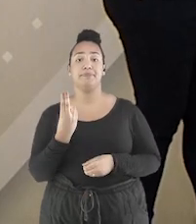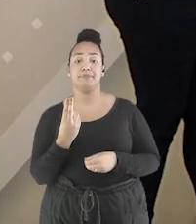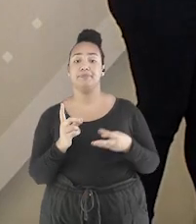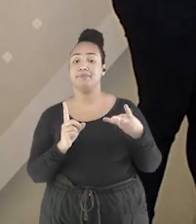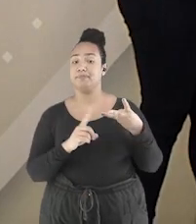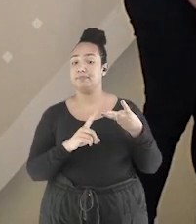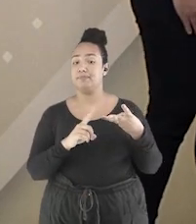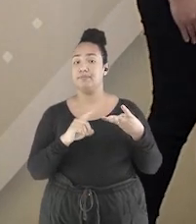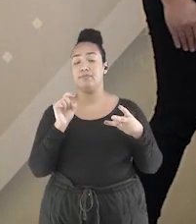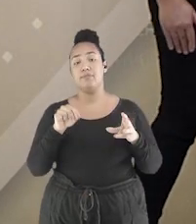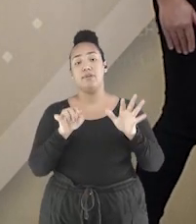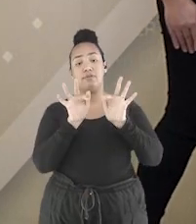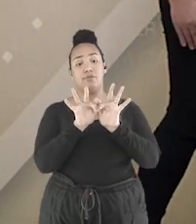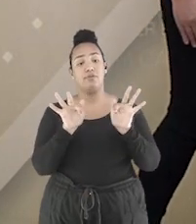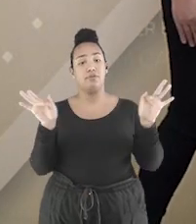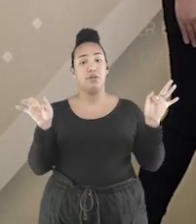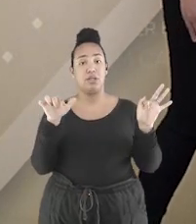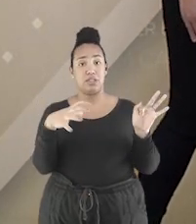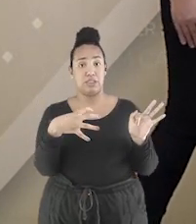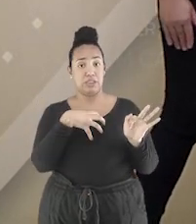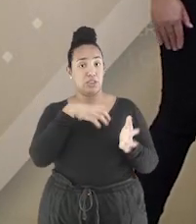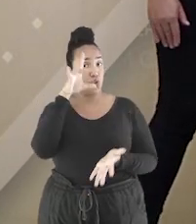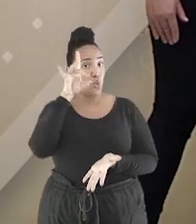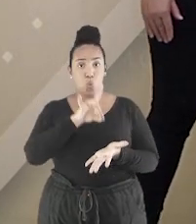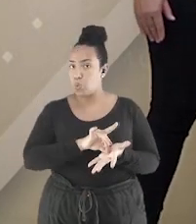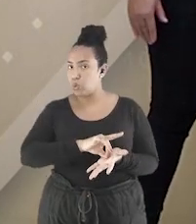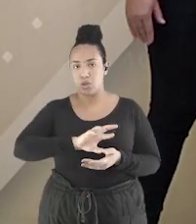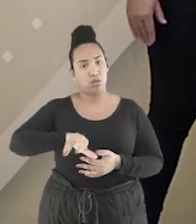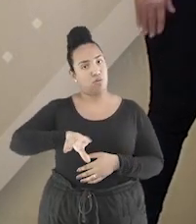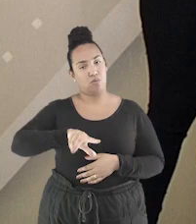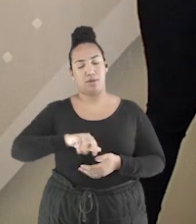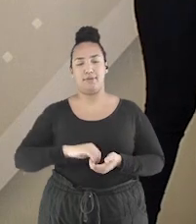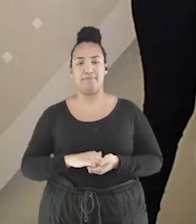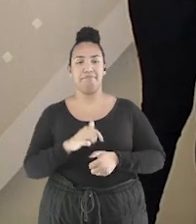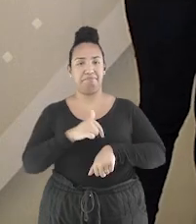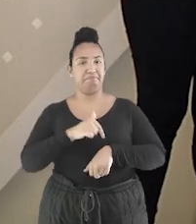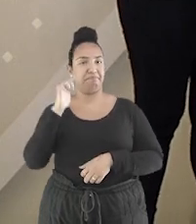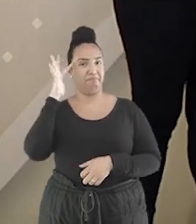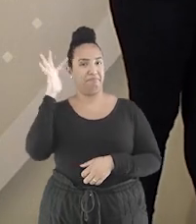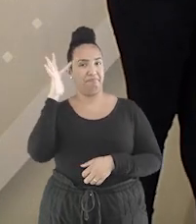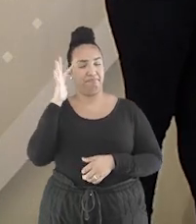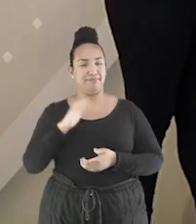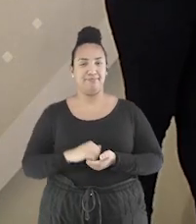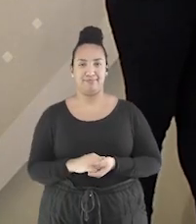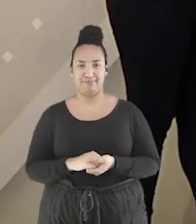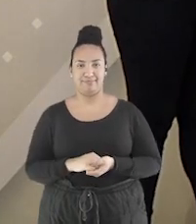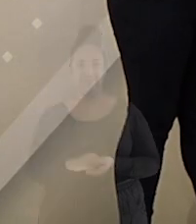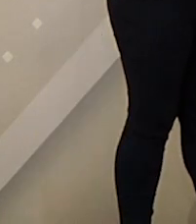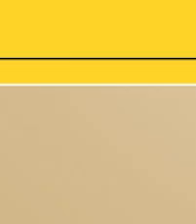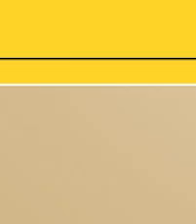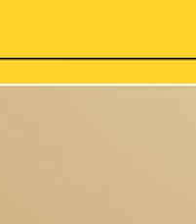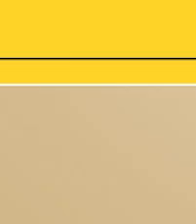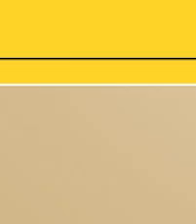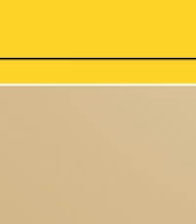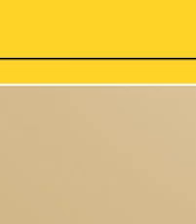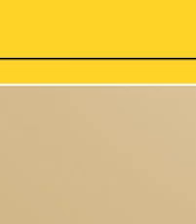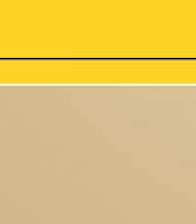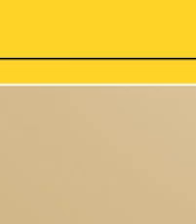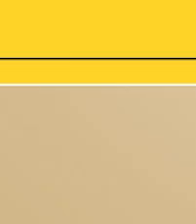C. Uma frase que não deve ser entendida literalmente? Tempo para vocês pensarem.